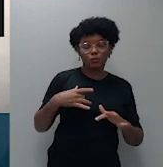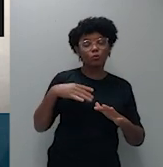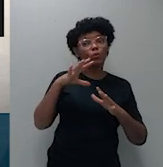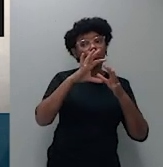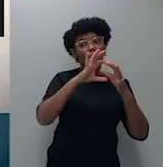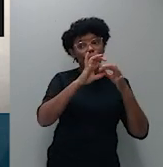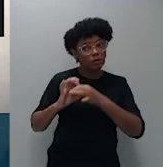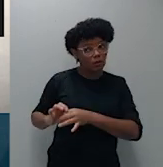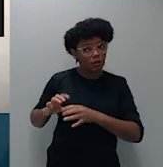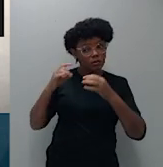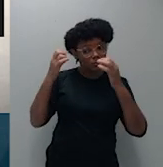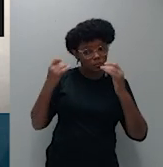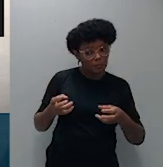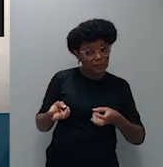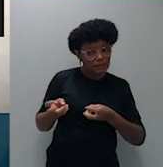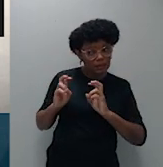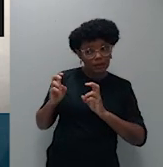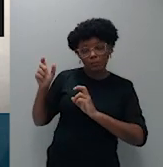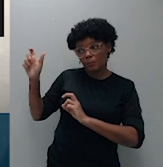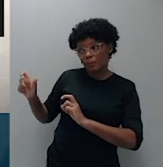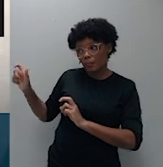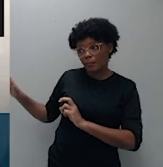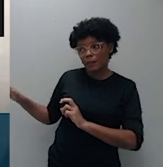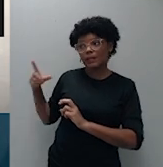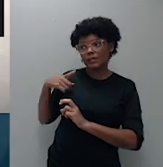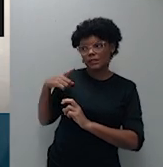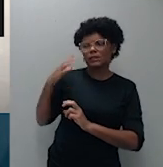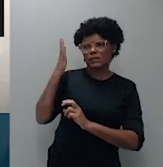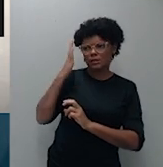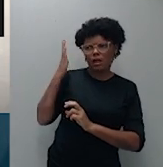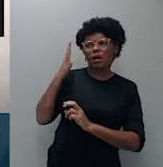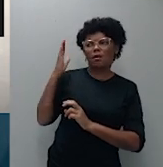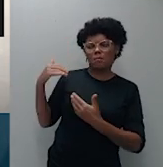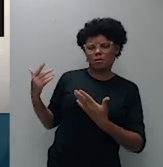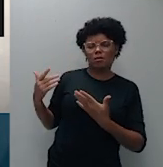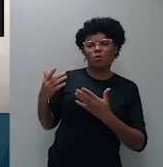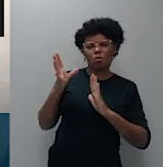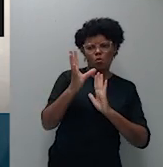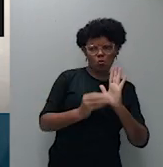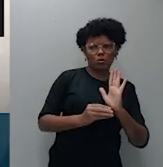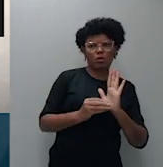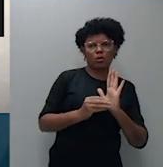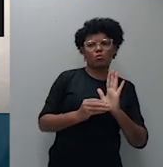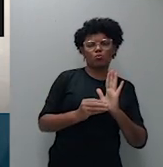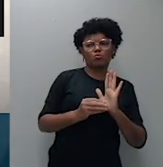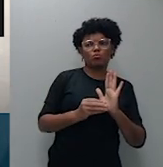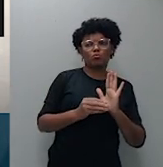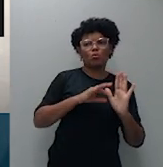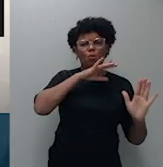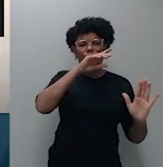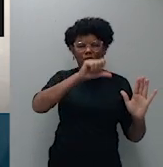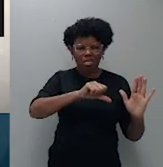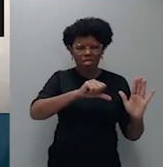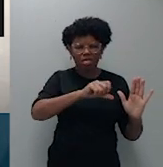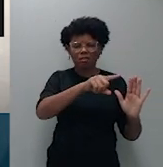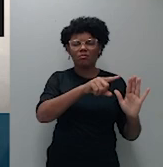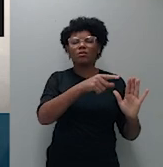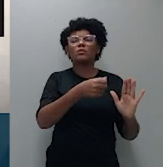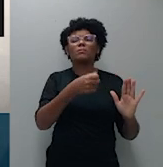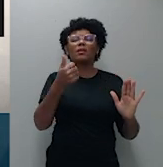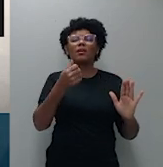tiveram ciência da publicação com conteúdo ofensivo em 30 de setembro de 2014 data em